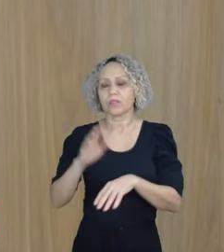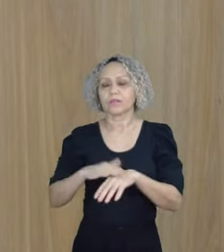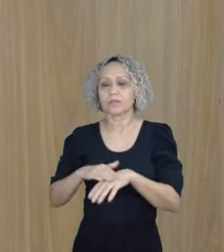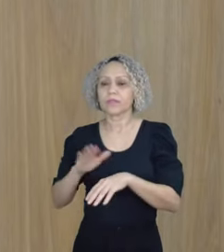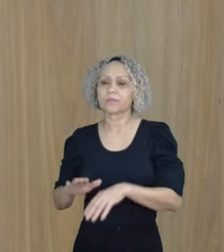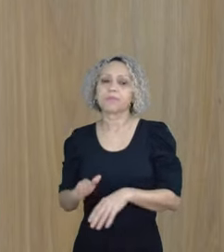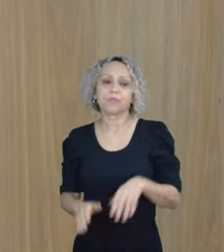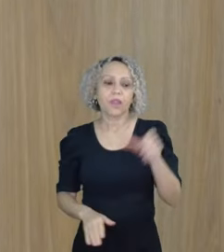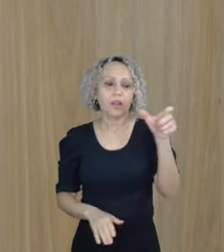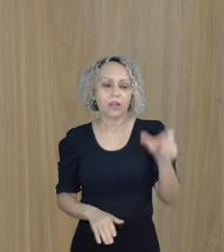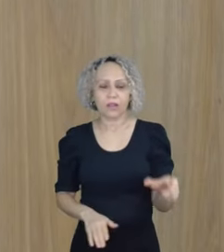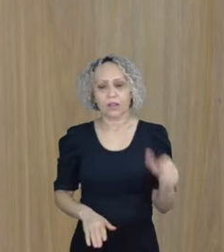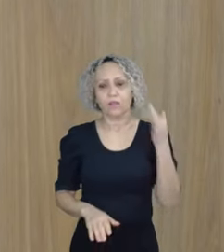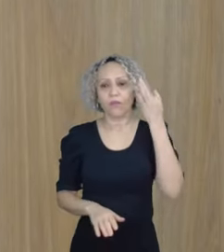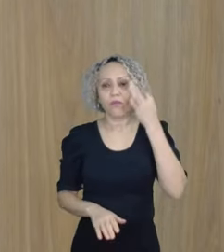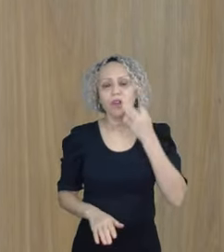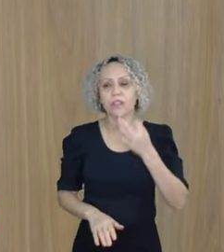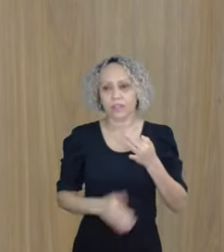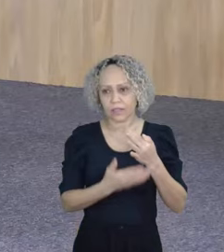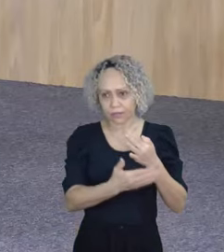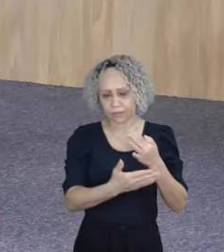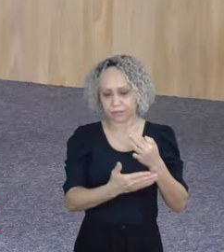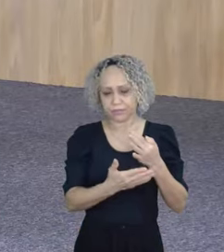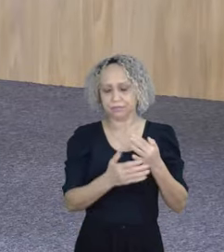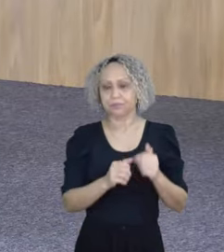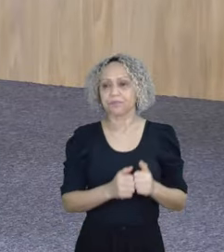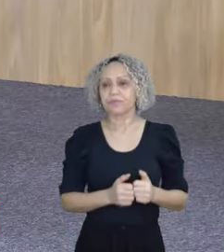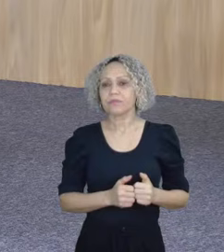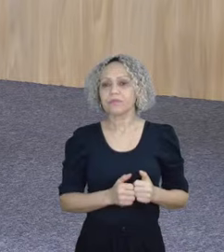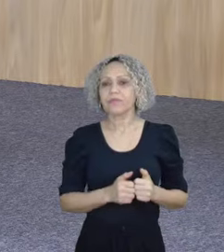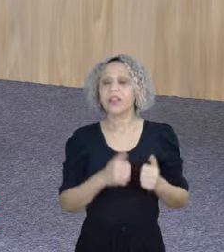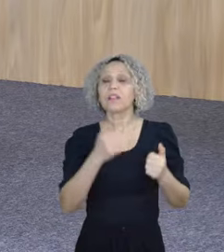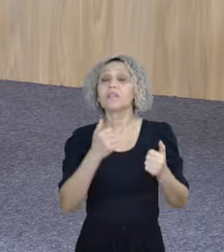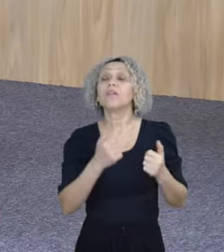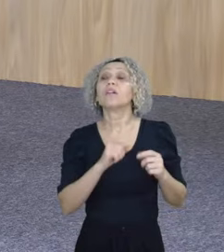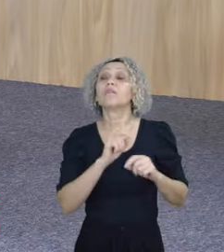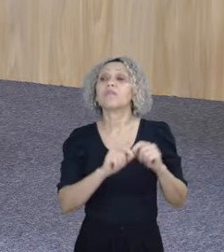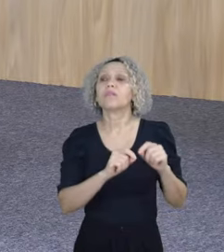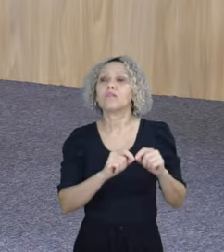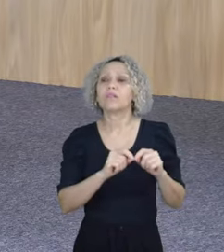editor do portal de notícias do PT, o Fernando Brasil. Ele vai tratar de mais...